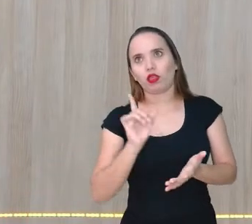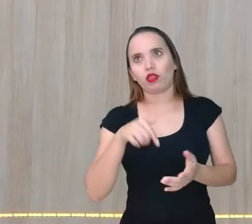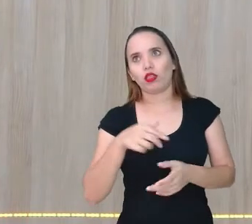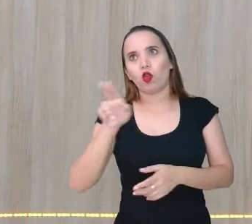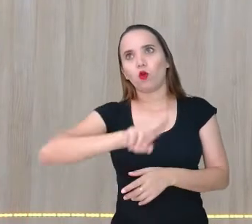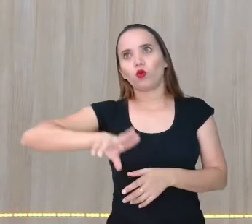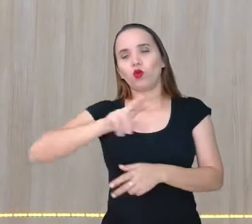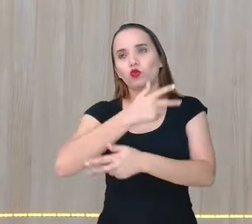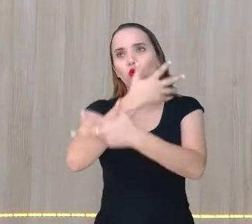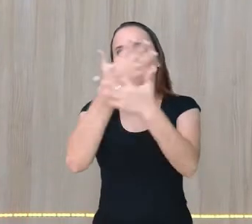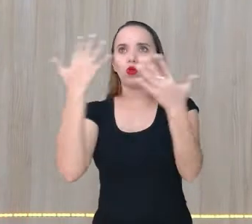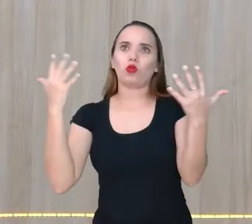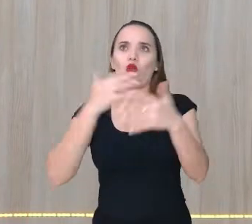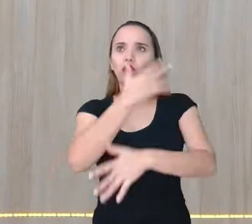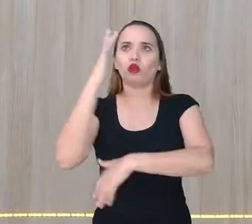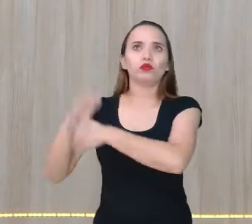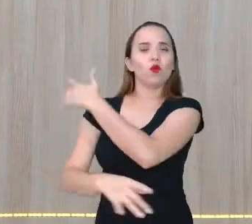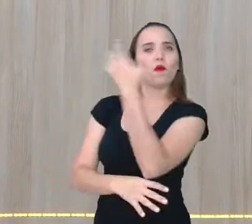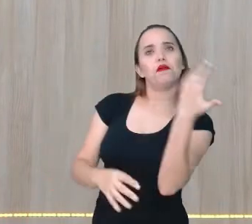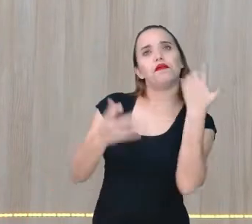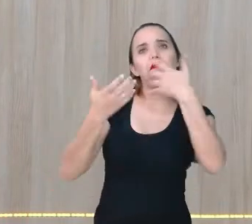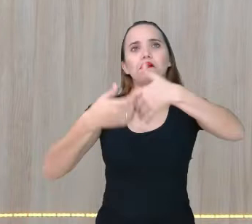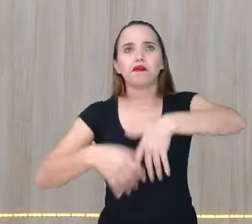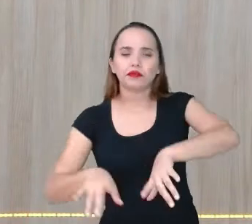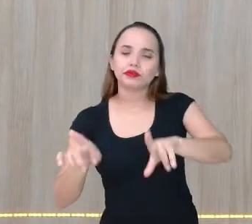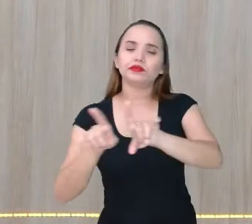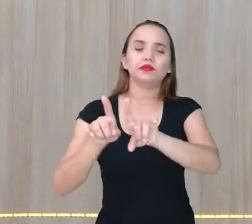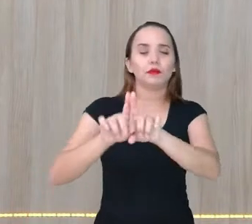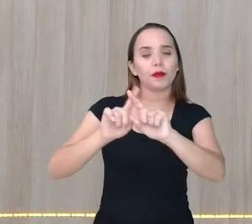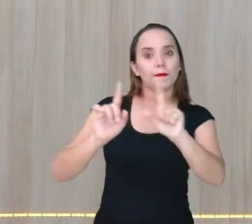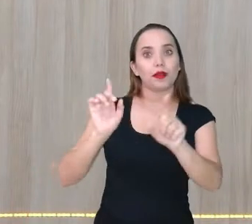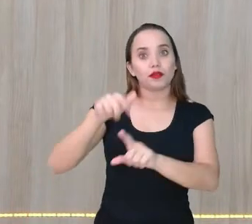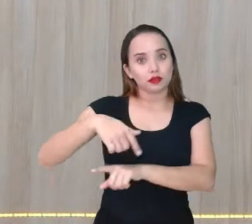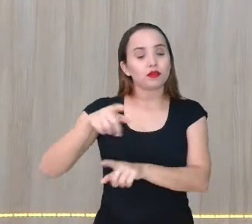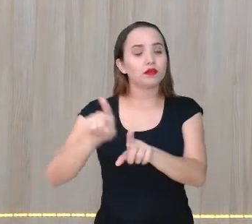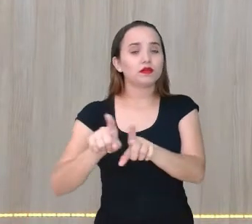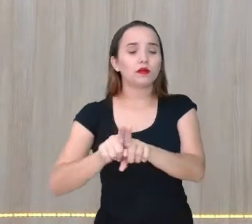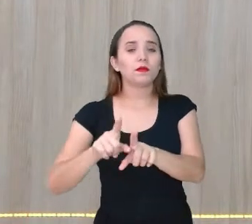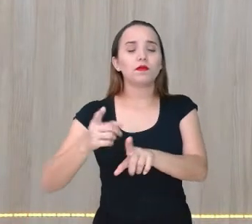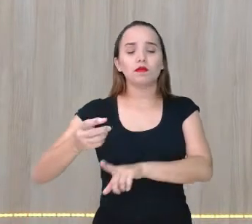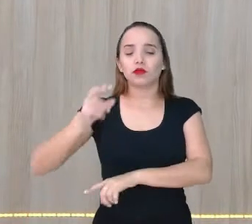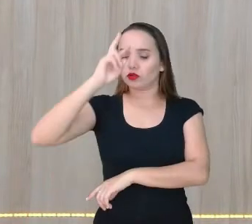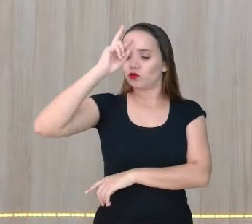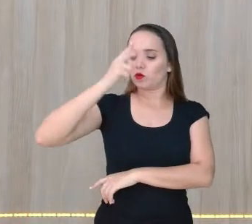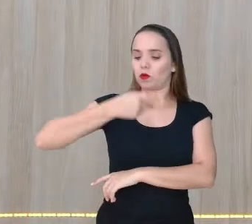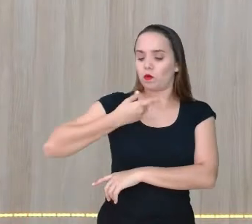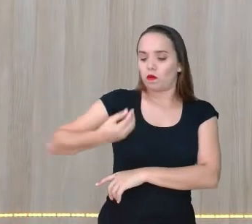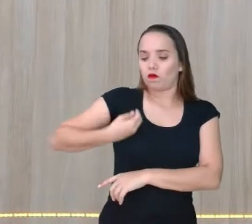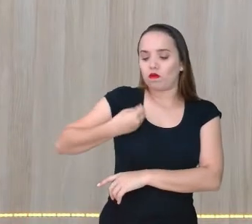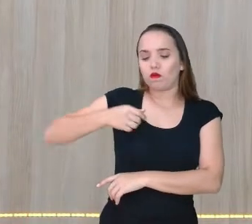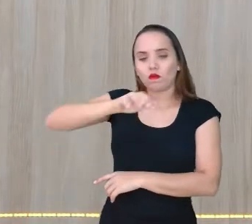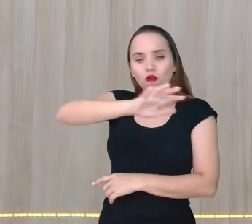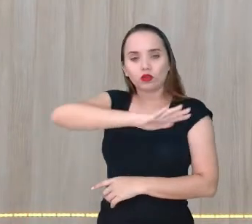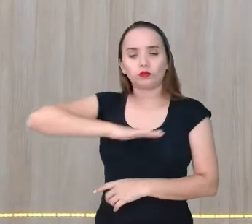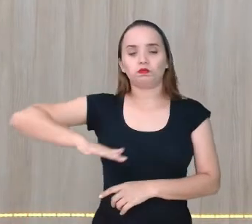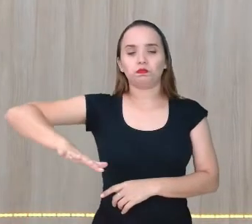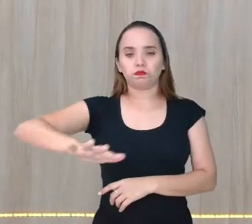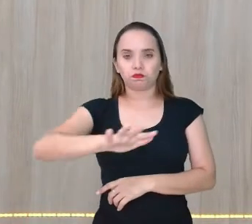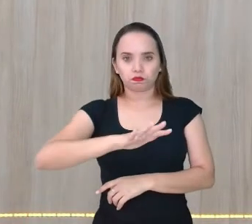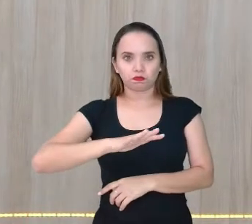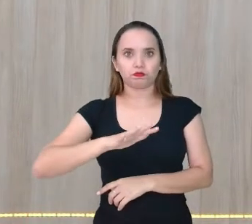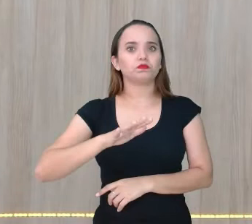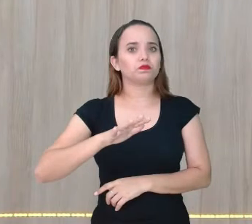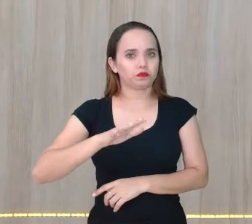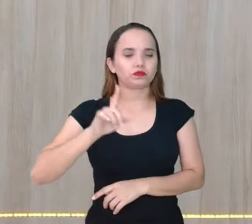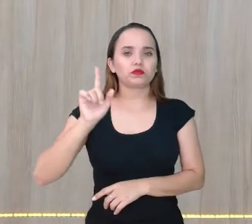recursos naturais, mas diz respeito também do ser humano vivendo dentro desse meio ambiente. Diz respeito também